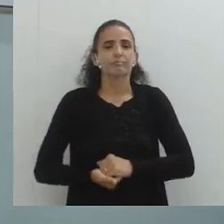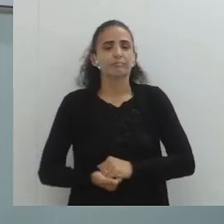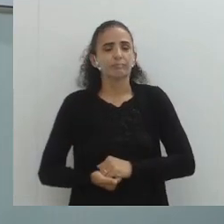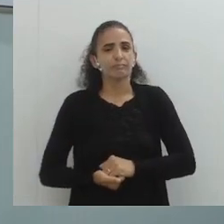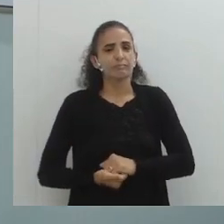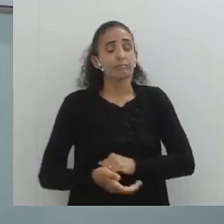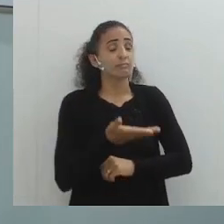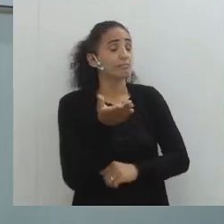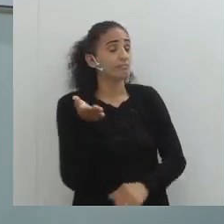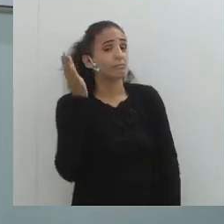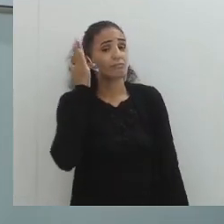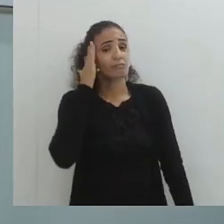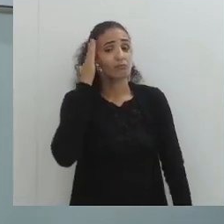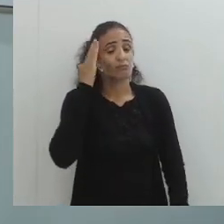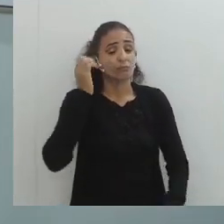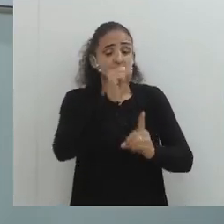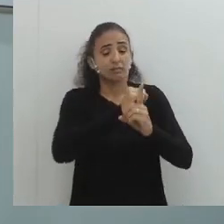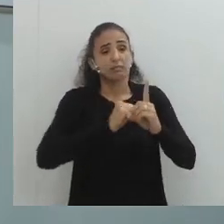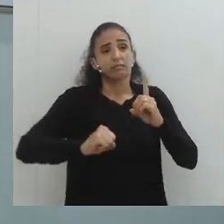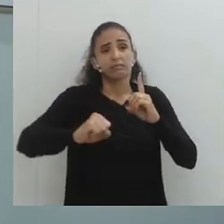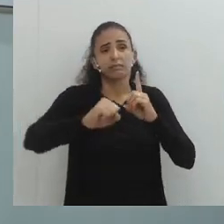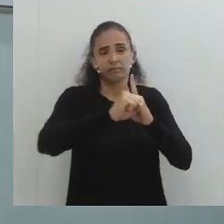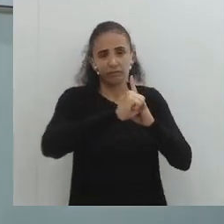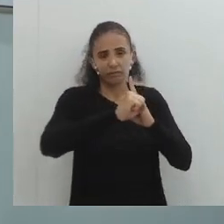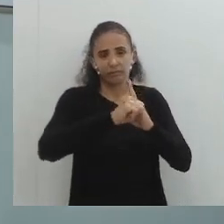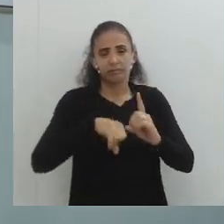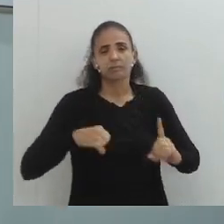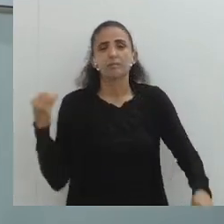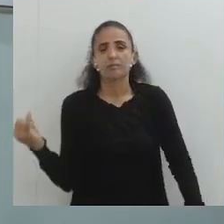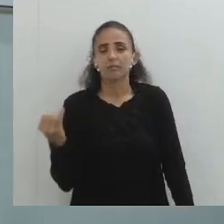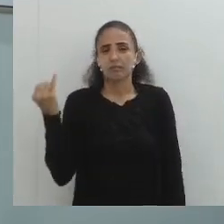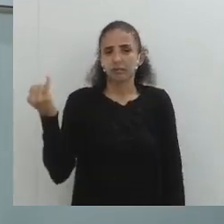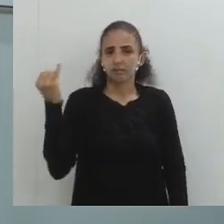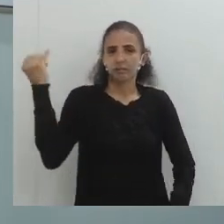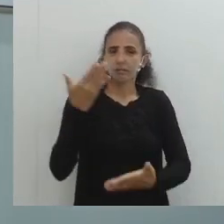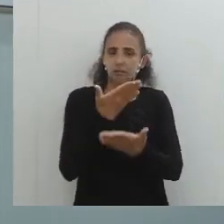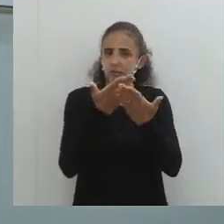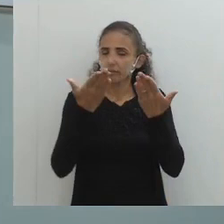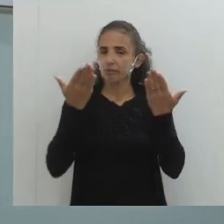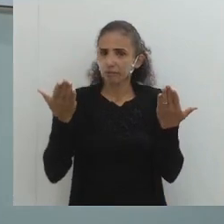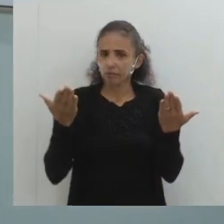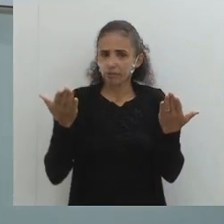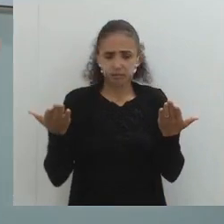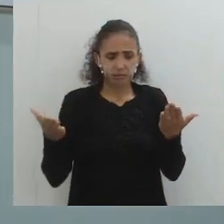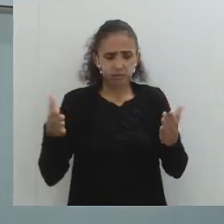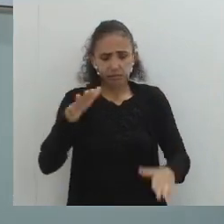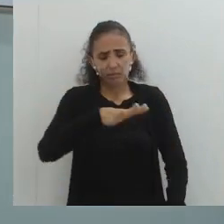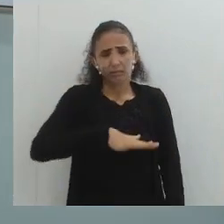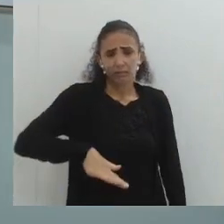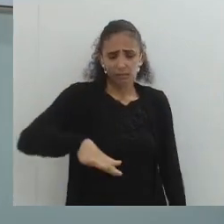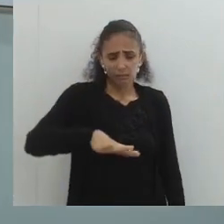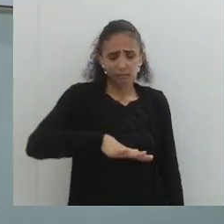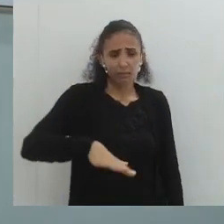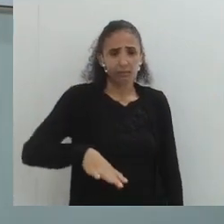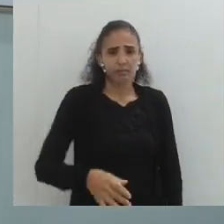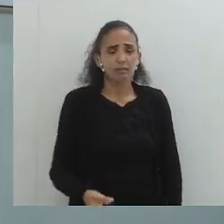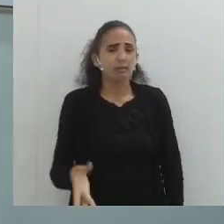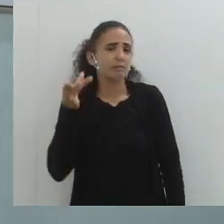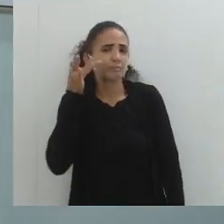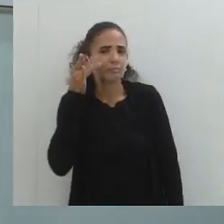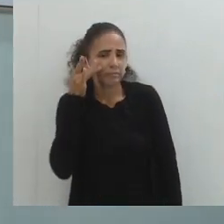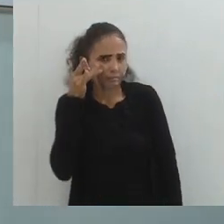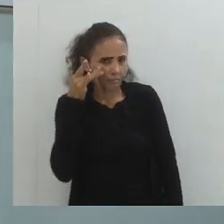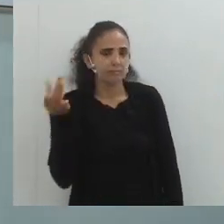E aí você fala o social, o quanto é importante quando ele diz o social, não só presencial.